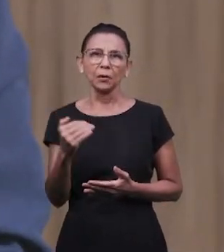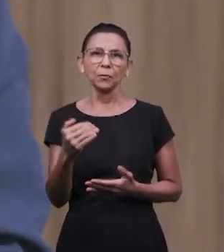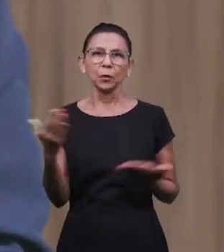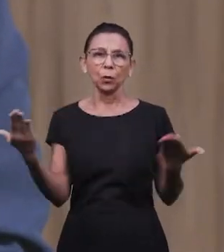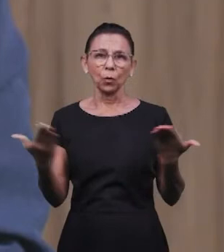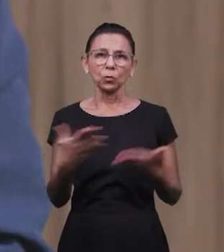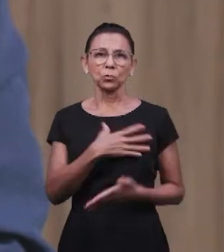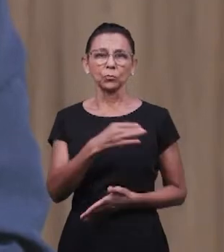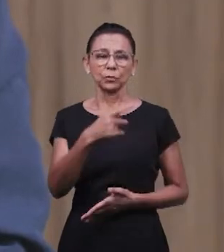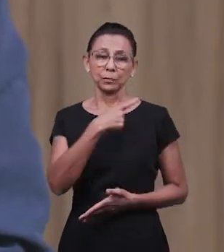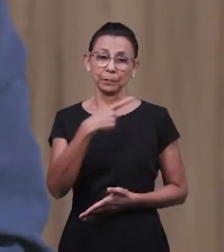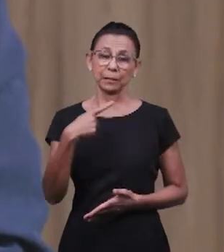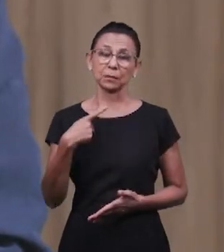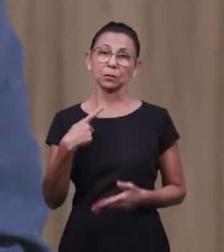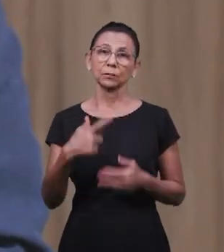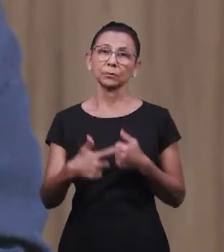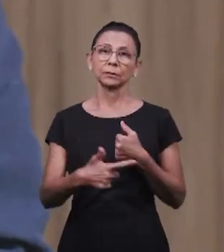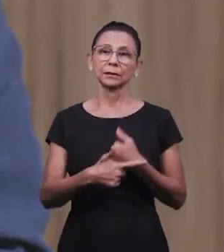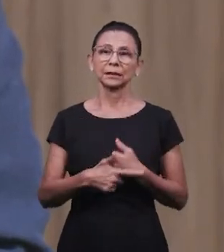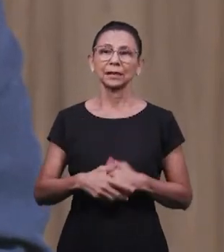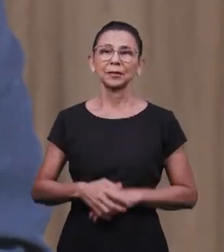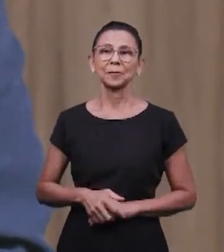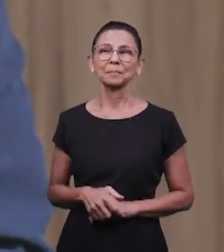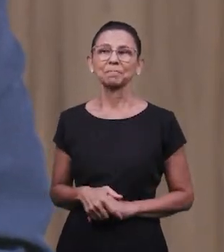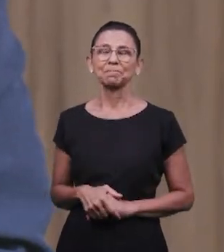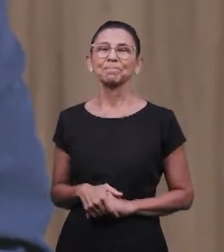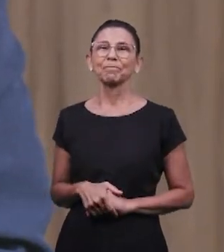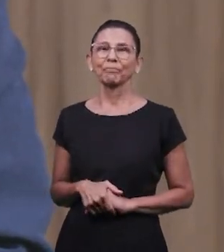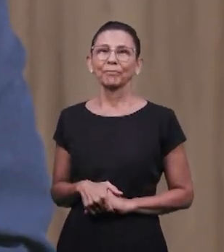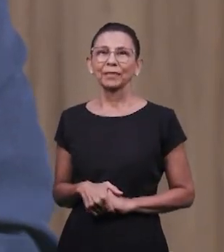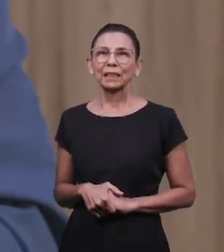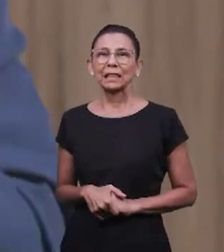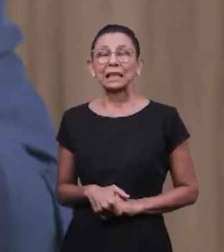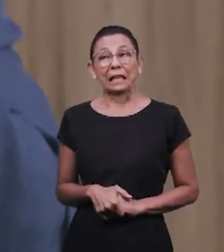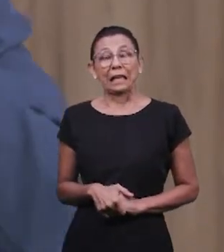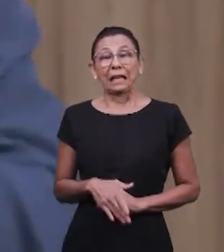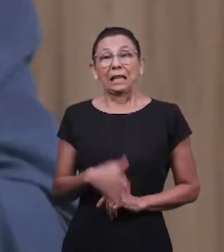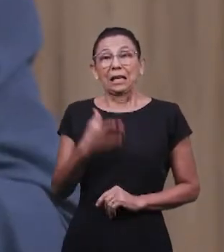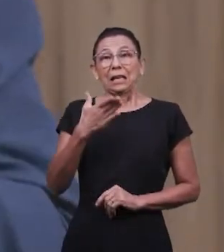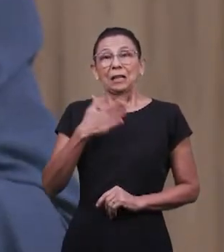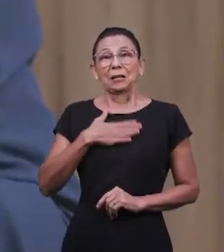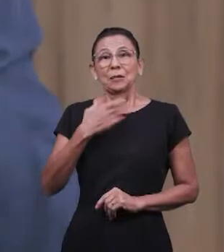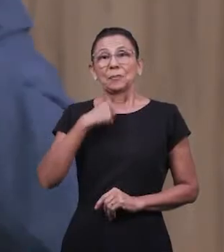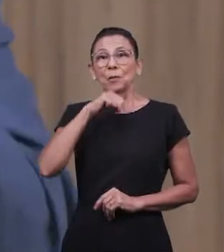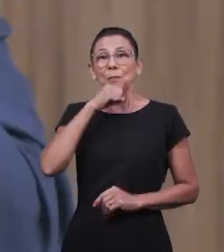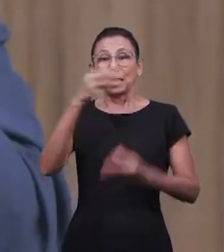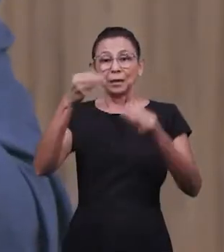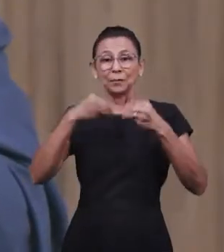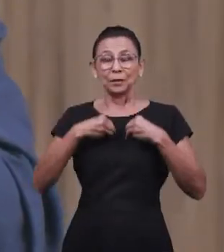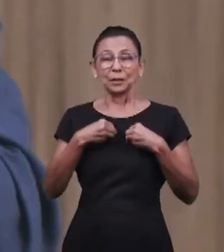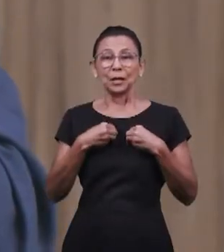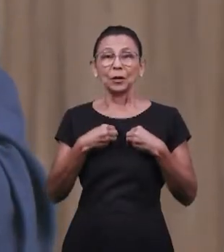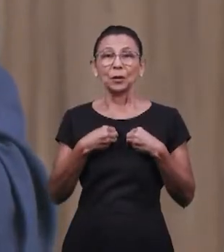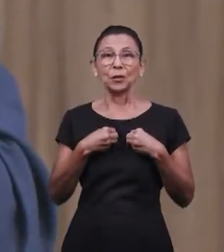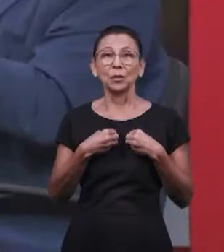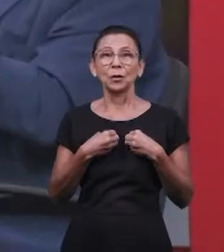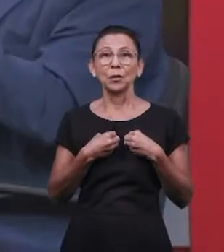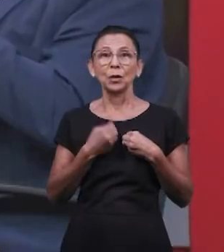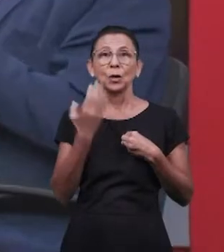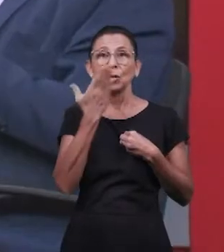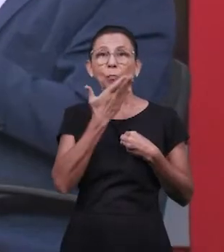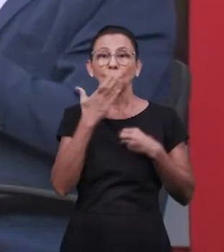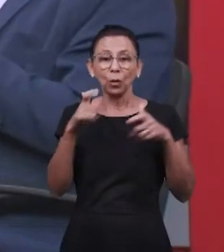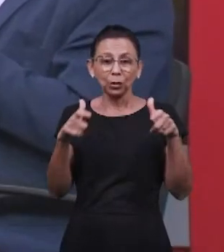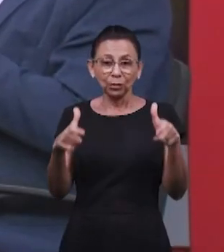hoje quando eu fazer uma coisa errada, eu lembro que na hora mais difícil da minha vida, meu pai trouxe um bolo e falou que eu sou o melhor filho do mundo, eu quero ser o melhor filho do mundo.